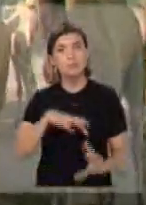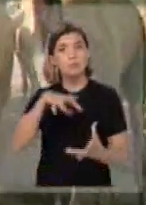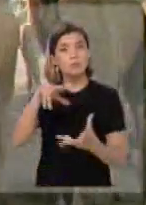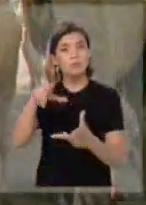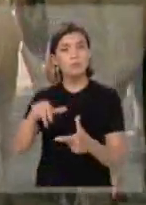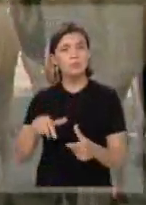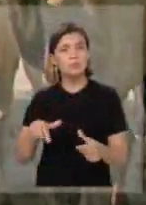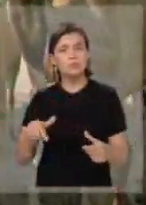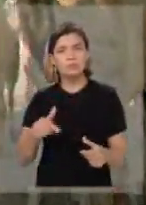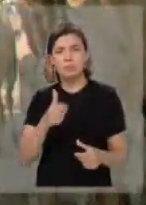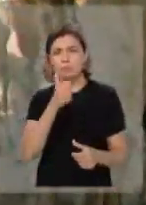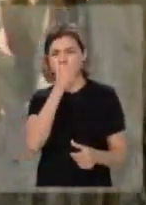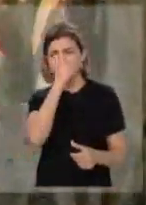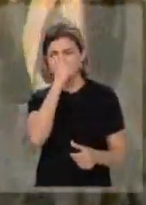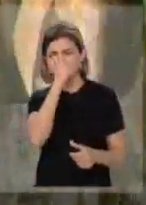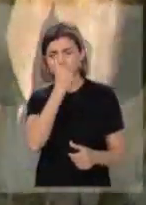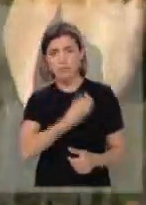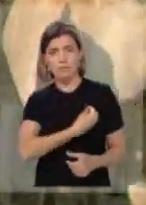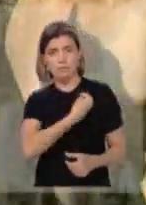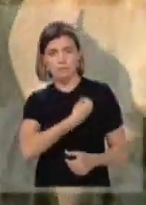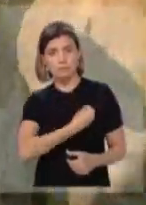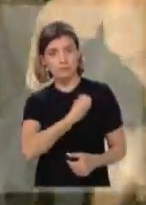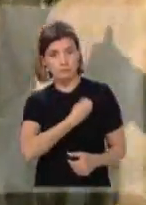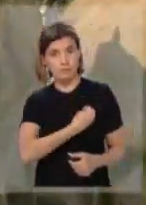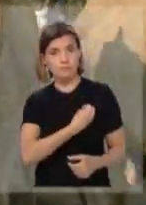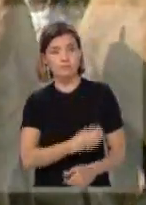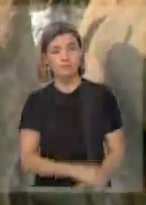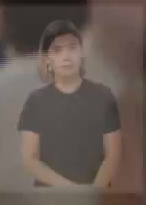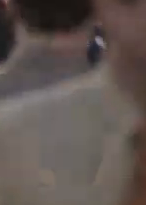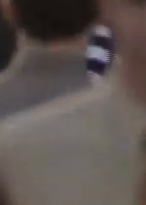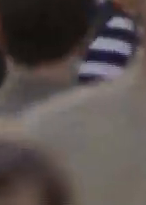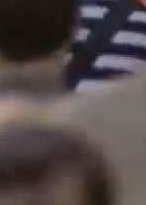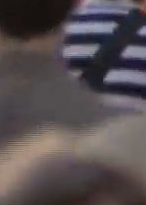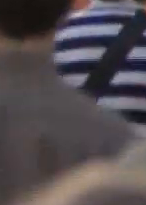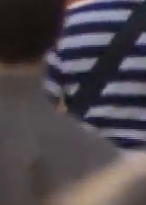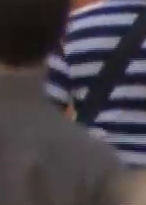O planeta está cheio de seres vivos.